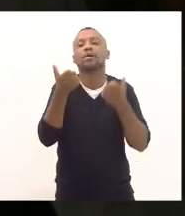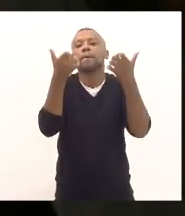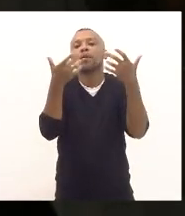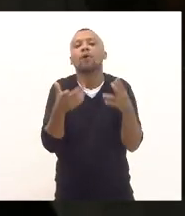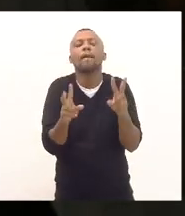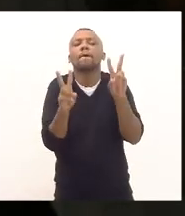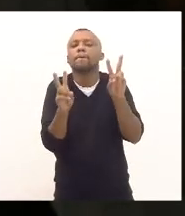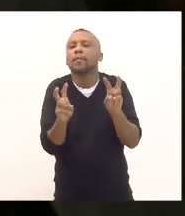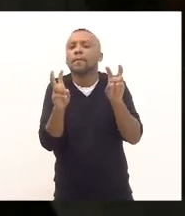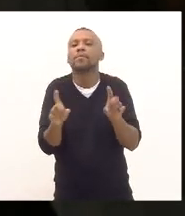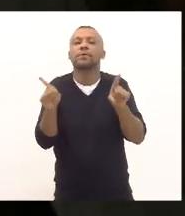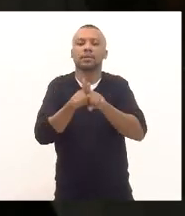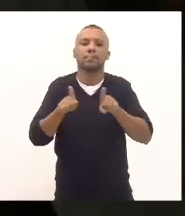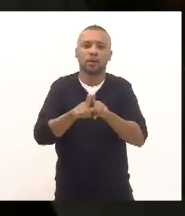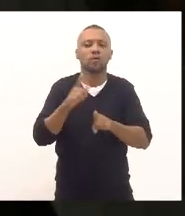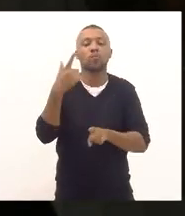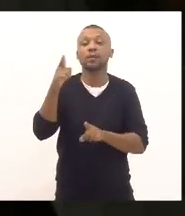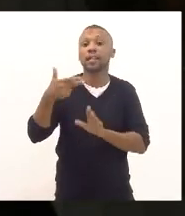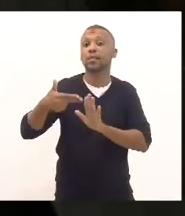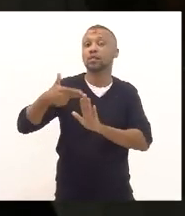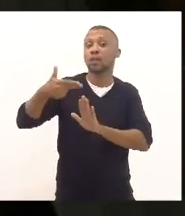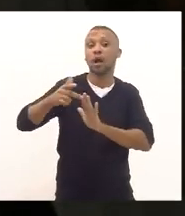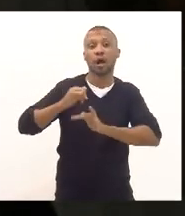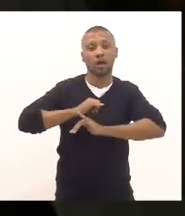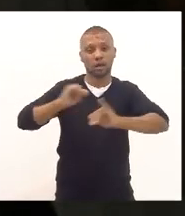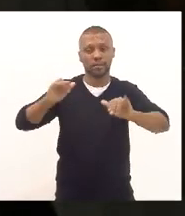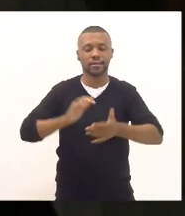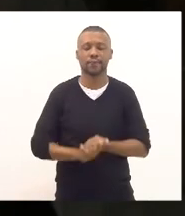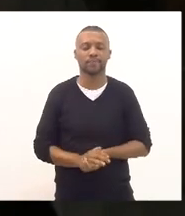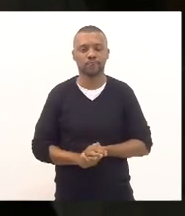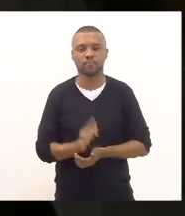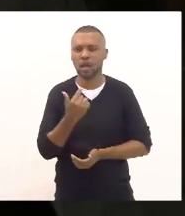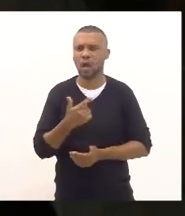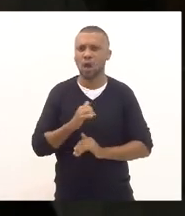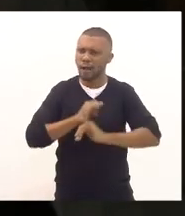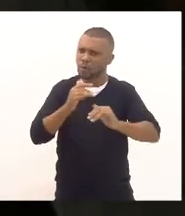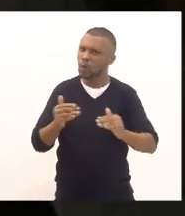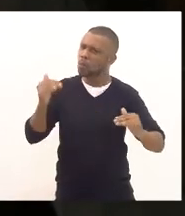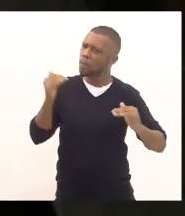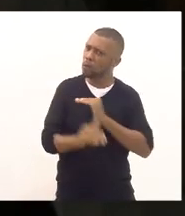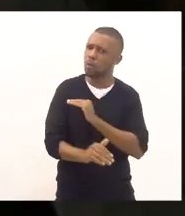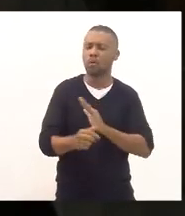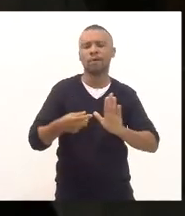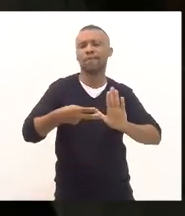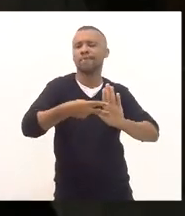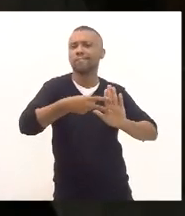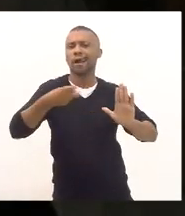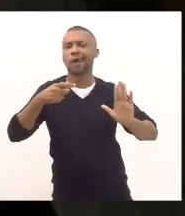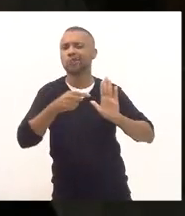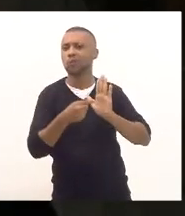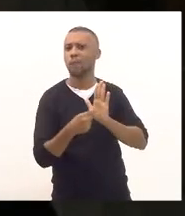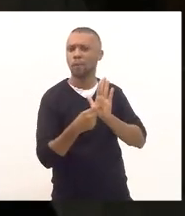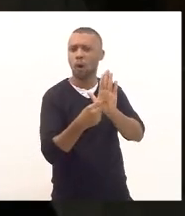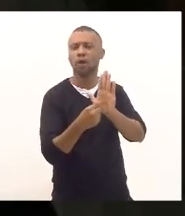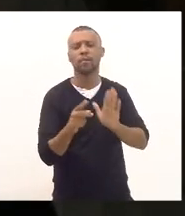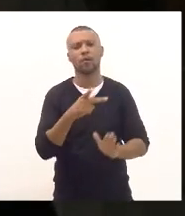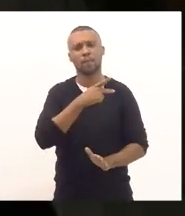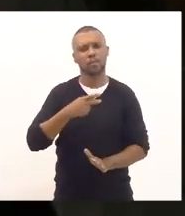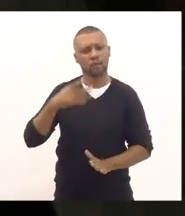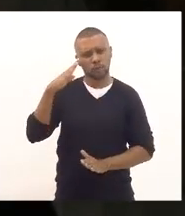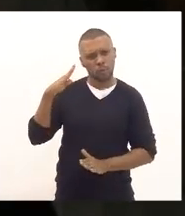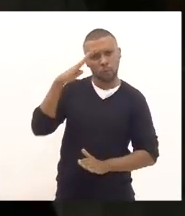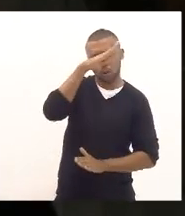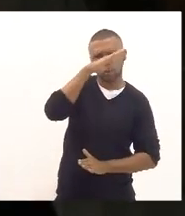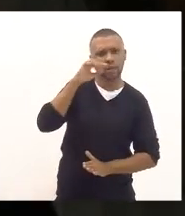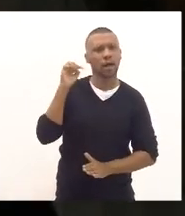mencionar também como outra nota a minha meu estarrecimento com o veto aposto pelo presidente